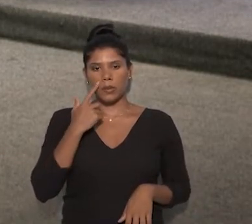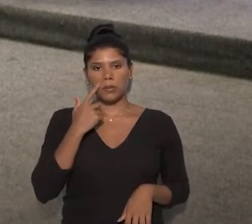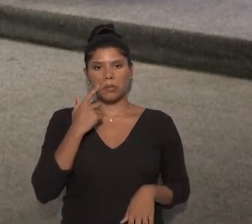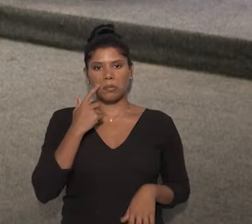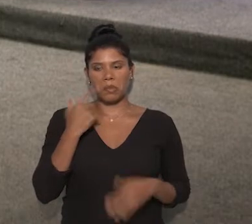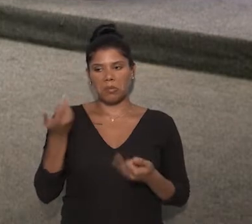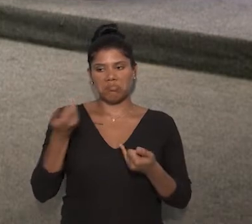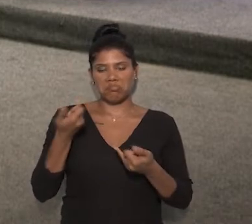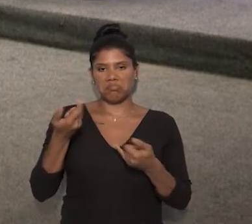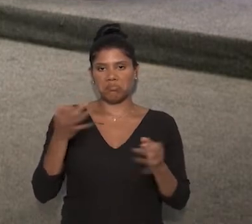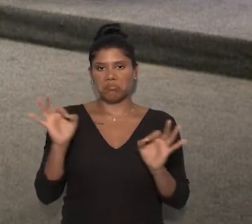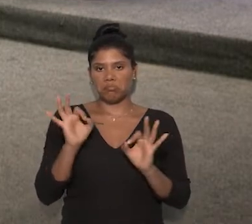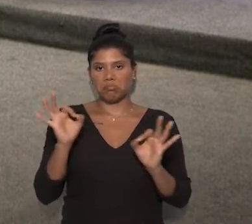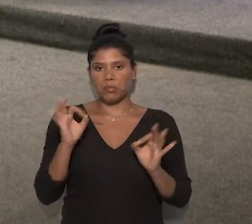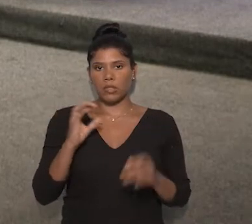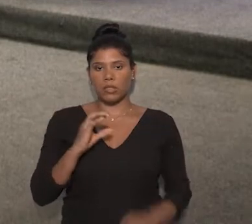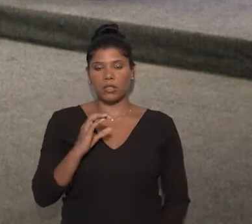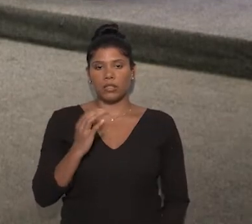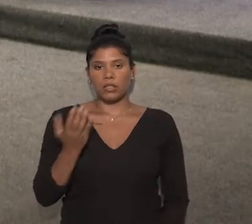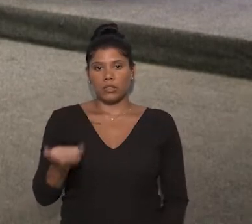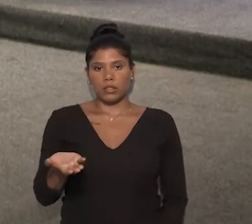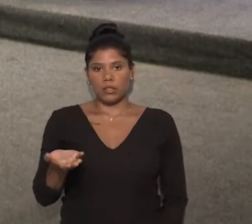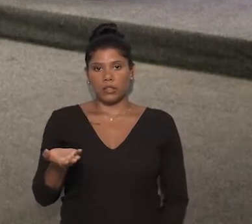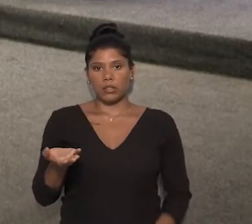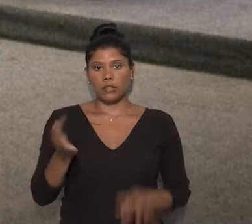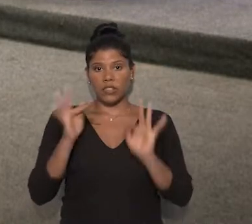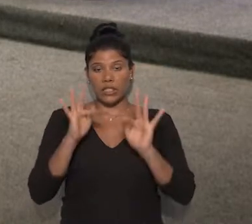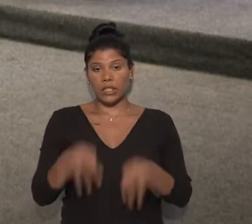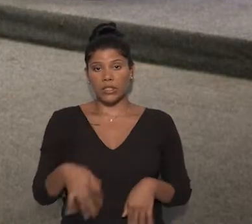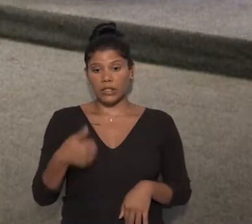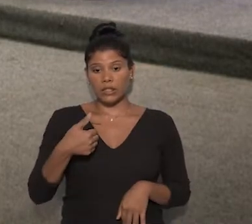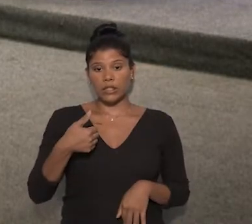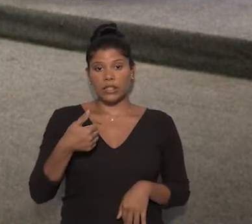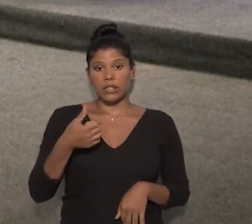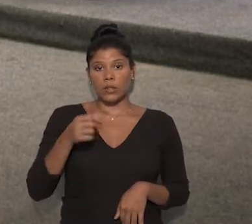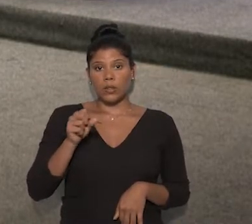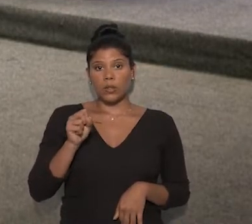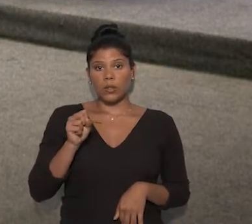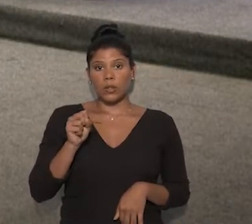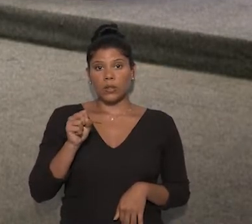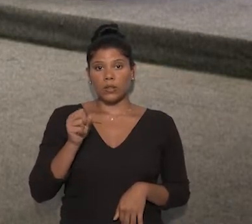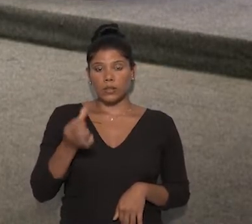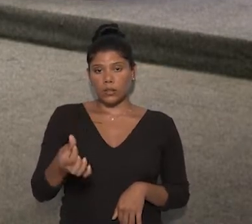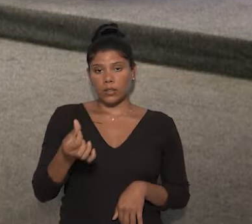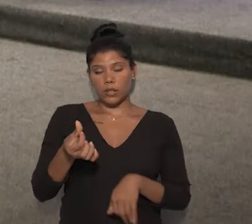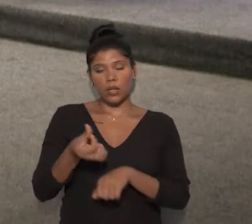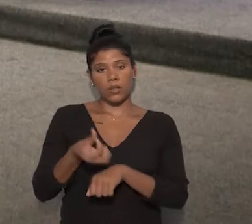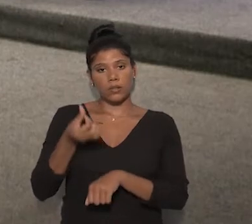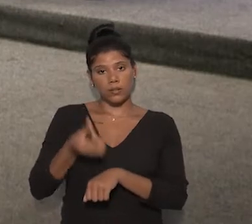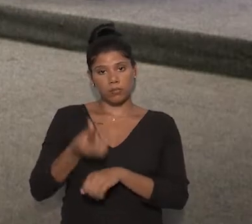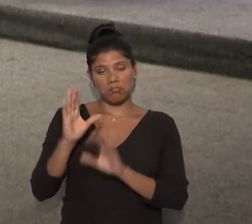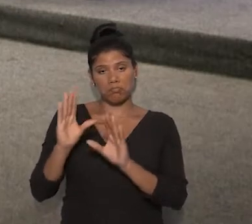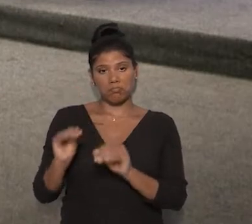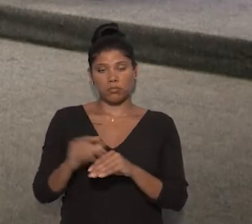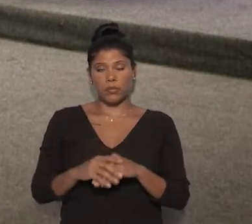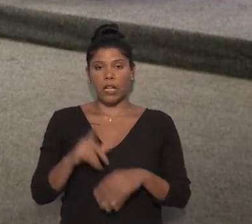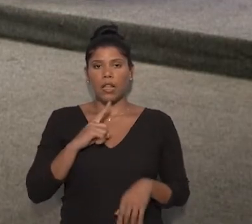tinha informação. E a CBF, o expediente dela encerra às 18. Já o Fortaleza, não. Já tem um regularizado, o